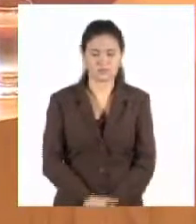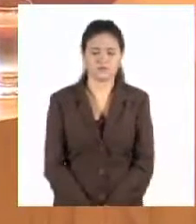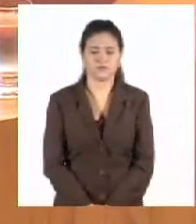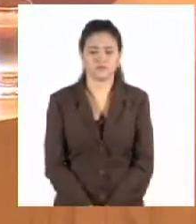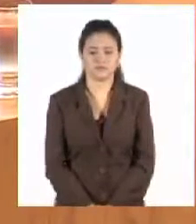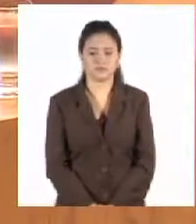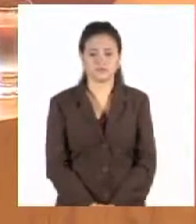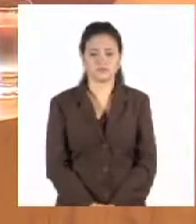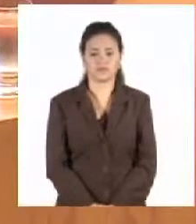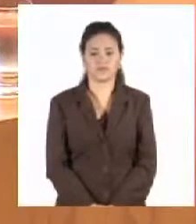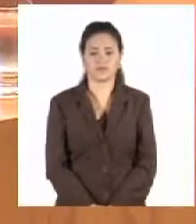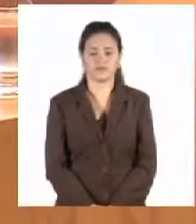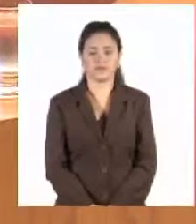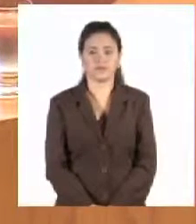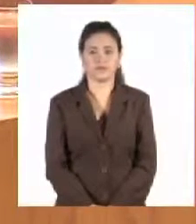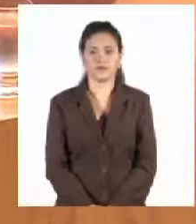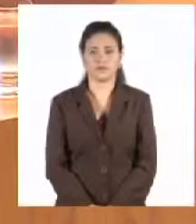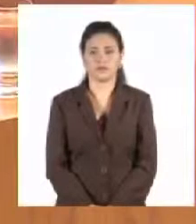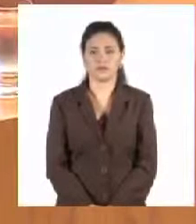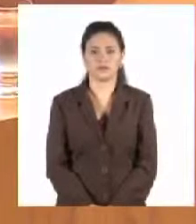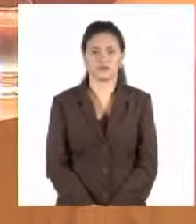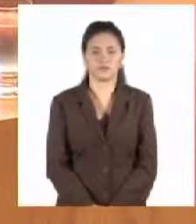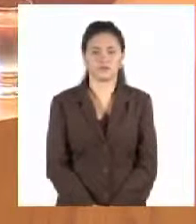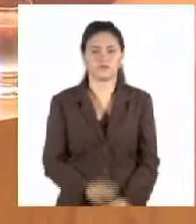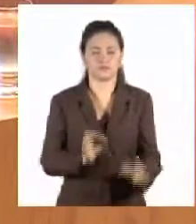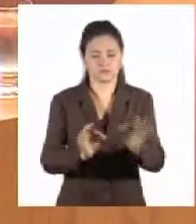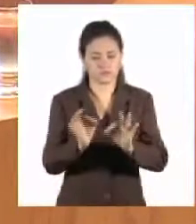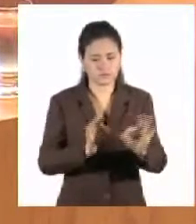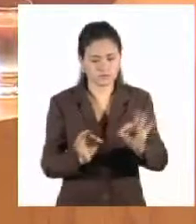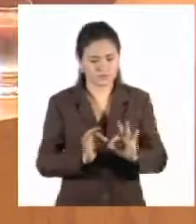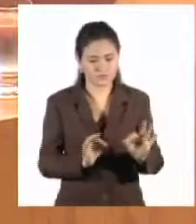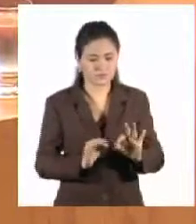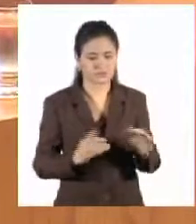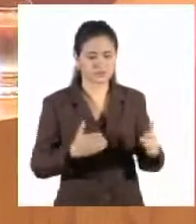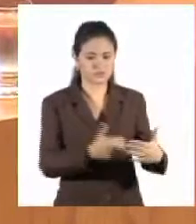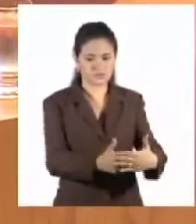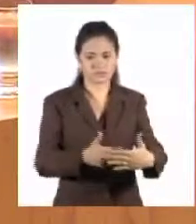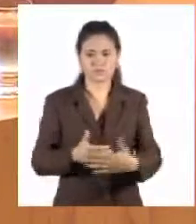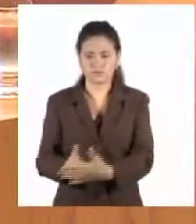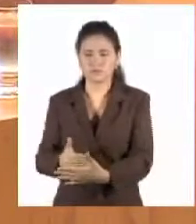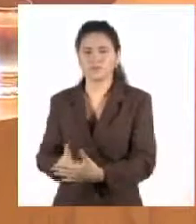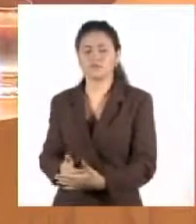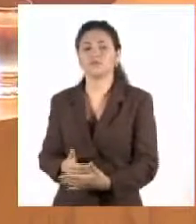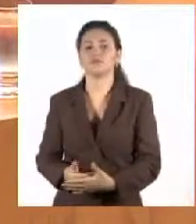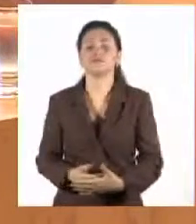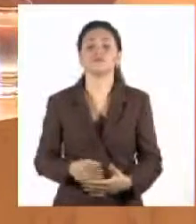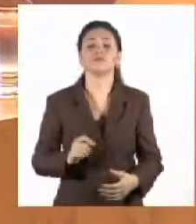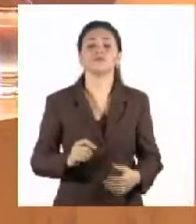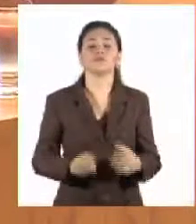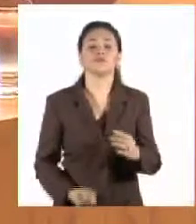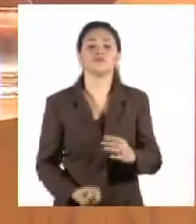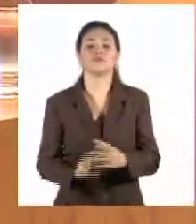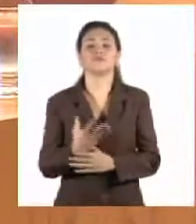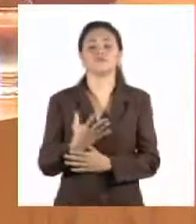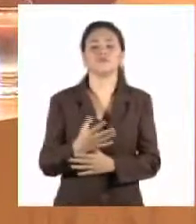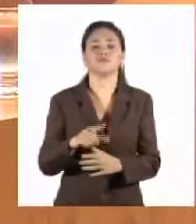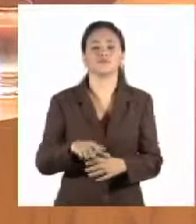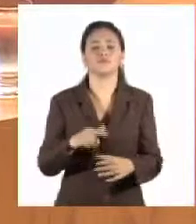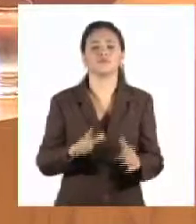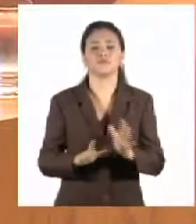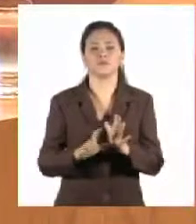citar aqui, ipsilitre, né? A atualização das divisas intermunicipais do Estado do Maranhão, dar-se-á a partir da data da publicação desta lei,